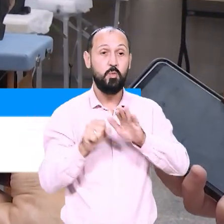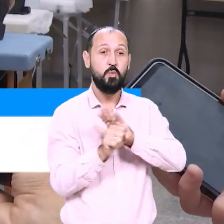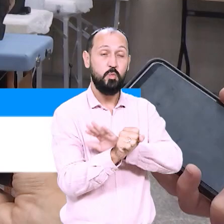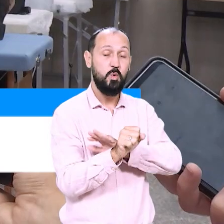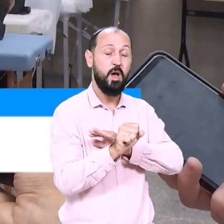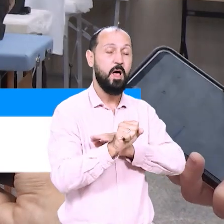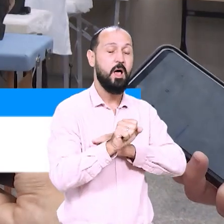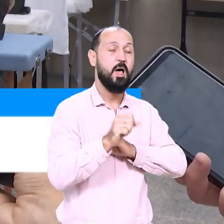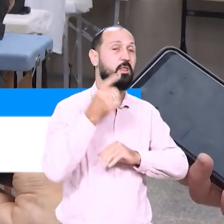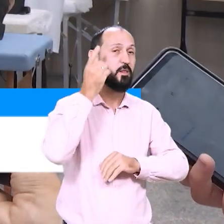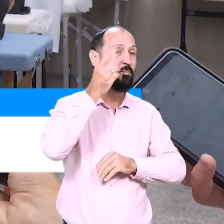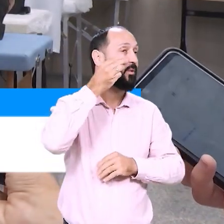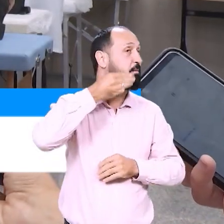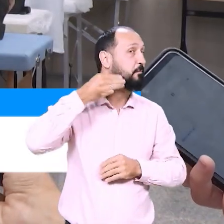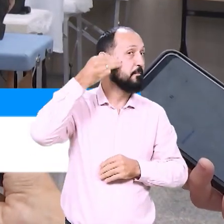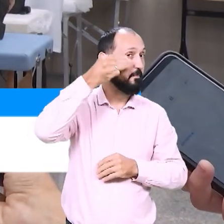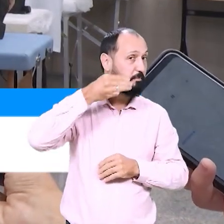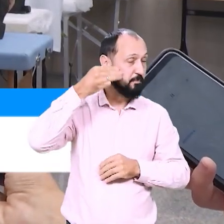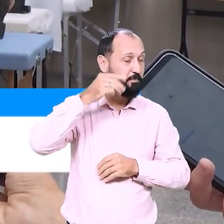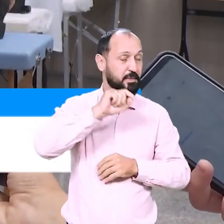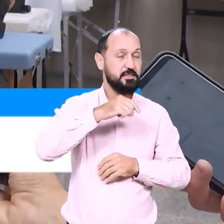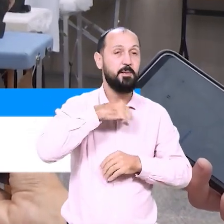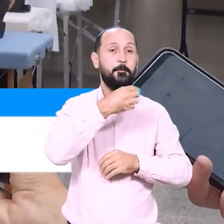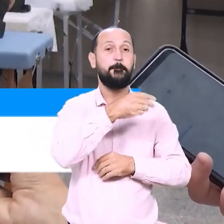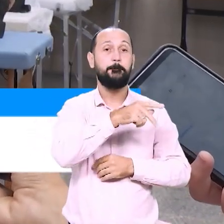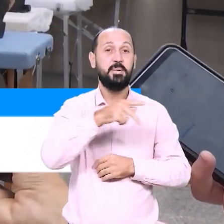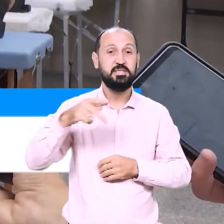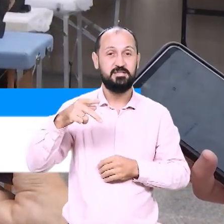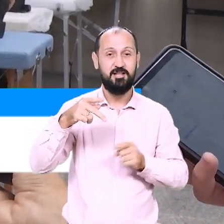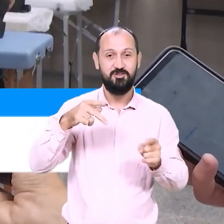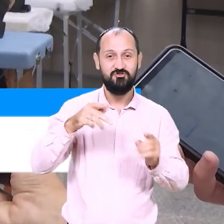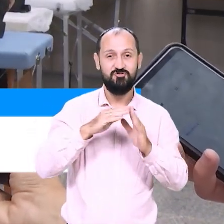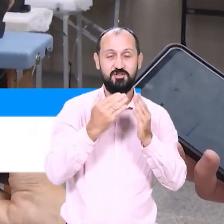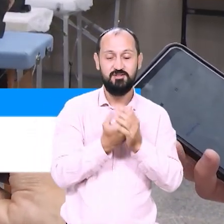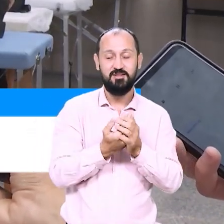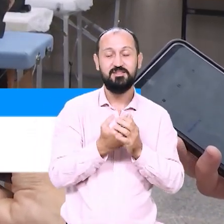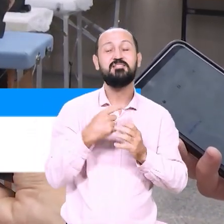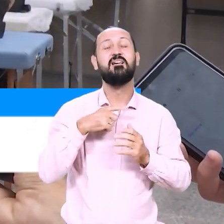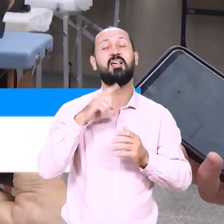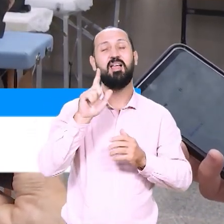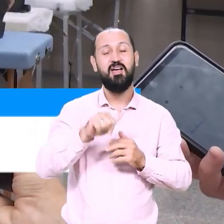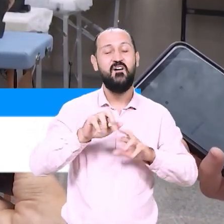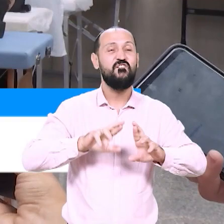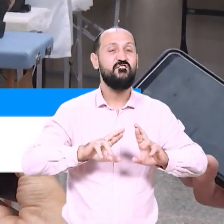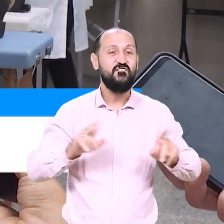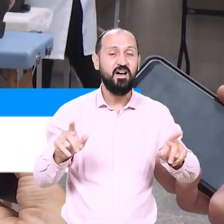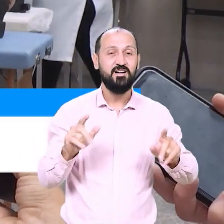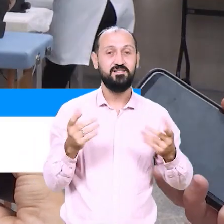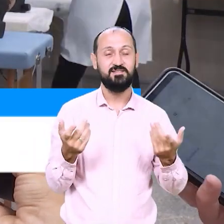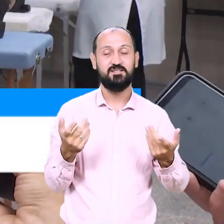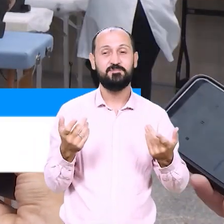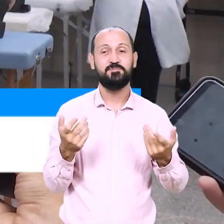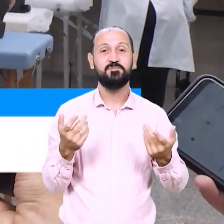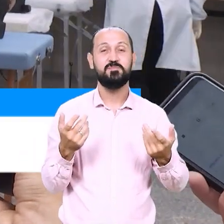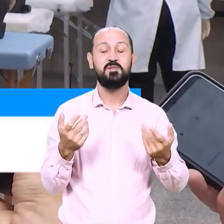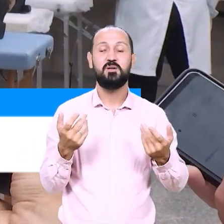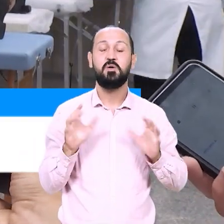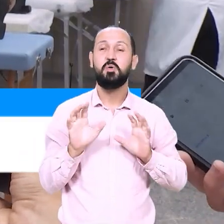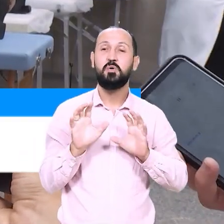a deputada Mara Caseiro para ser a presidente da escola, isso, sem dúvida, vai dar